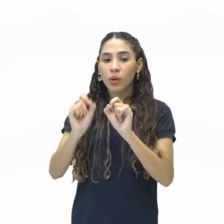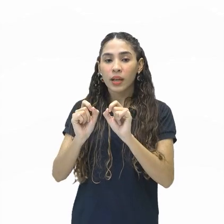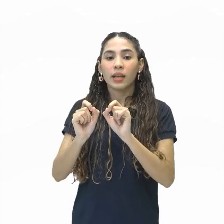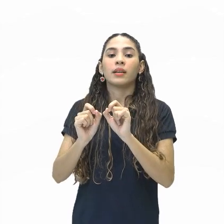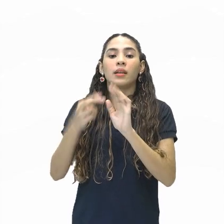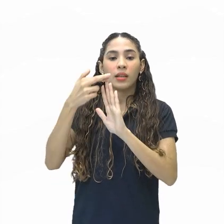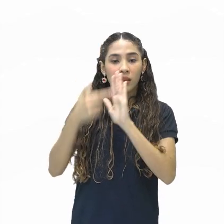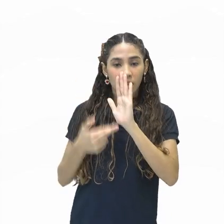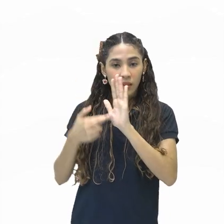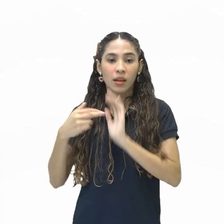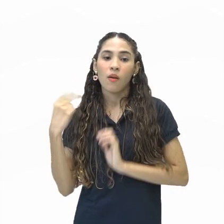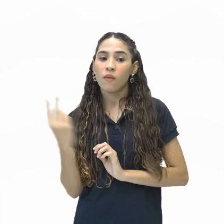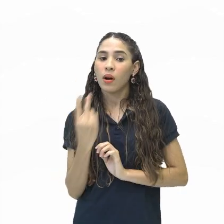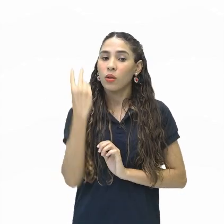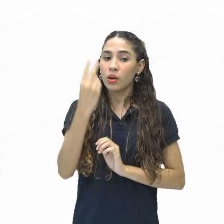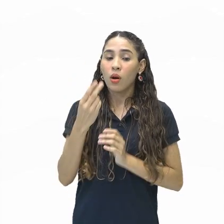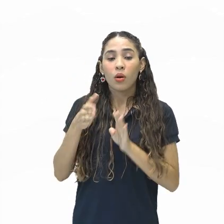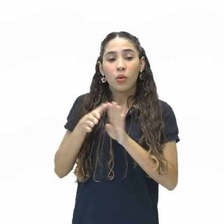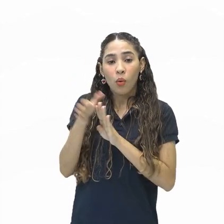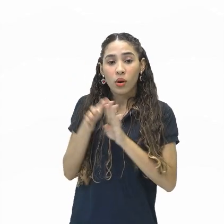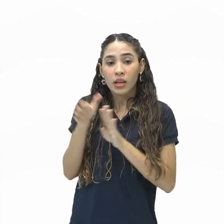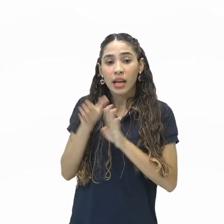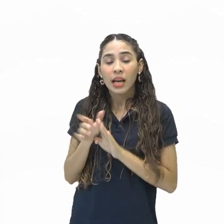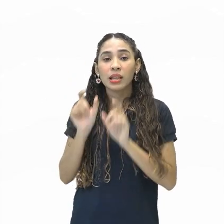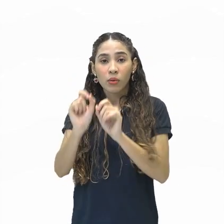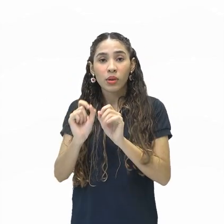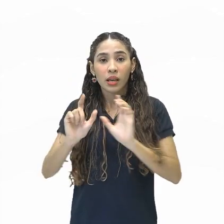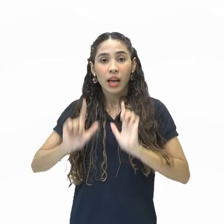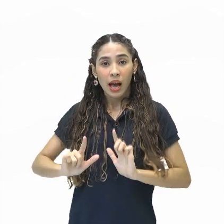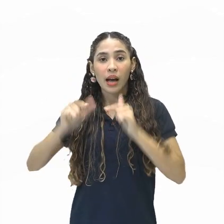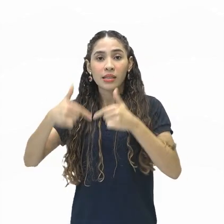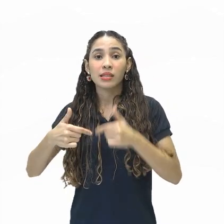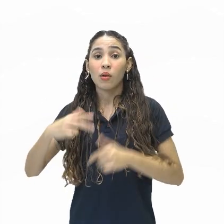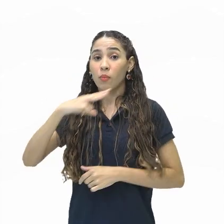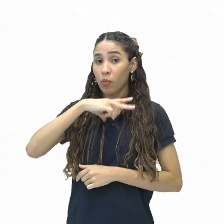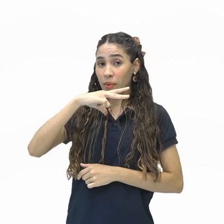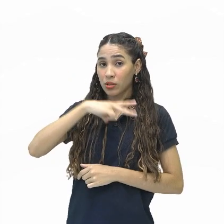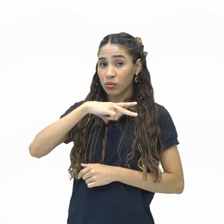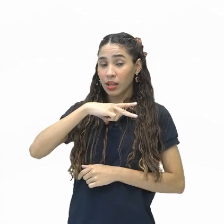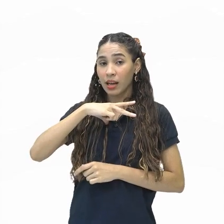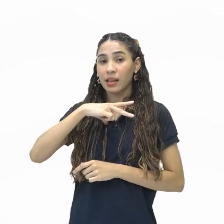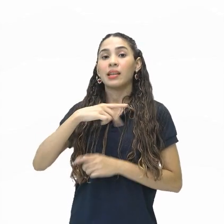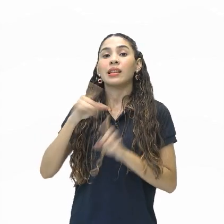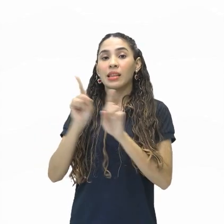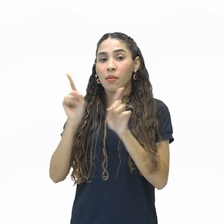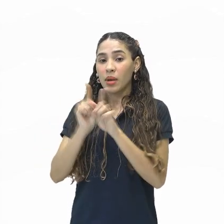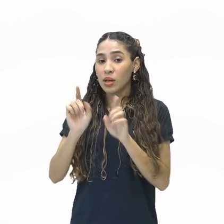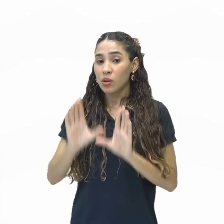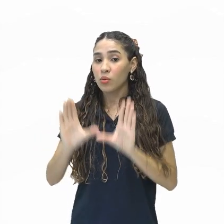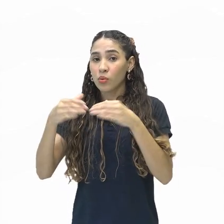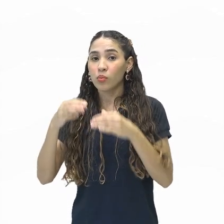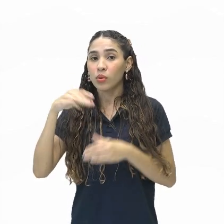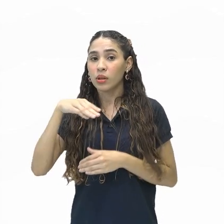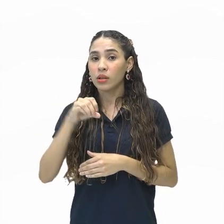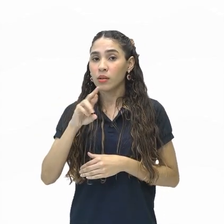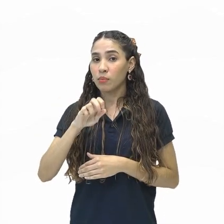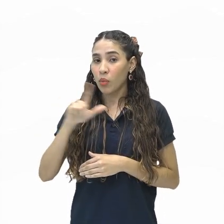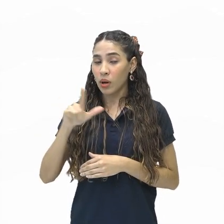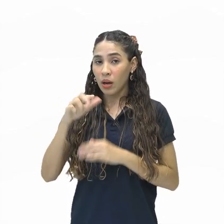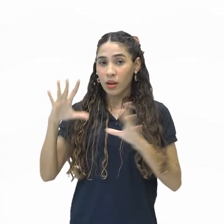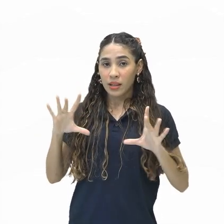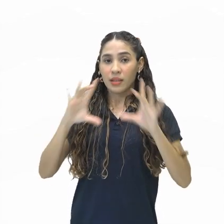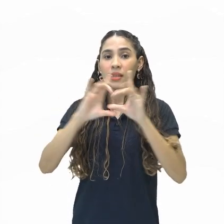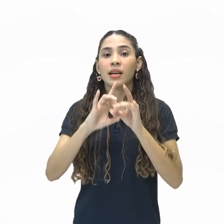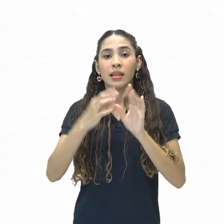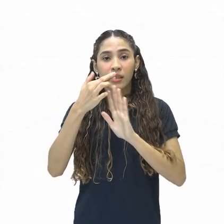que orientam o comportamento individual e coletivo. Então, moral está ligado às